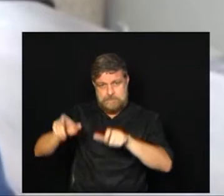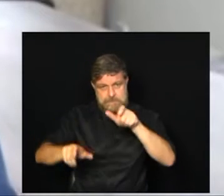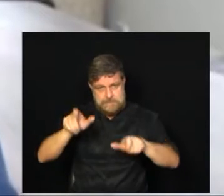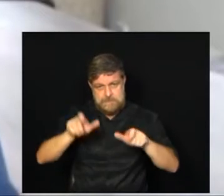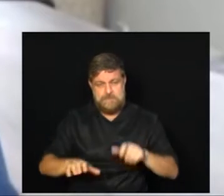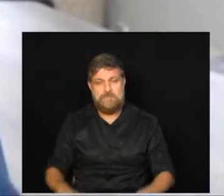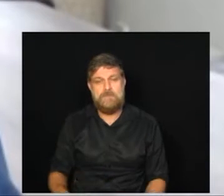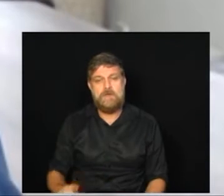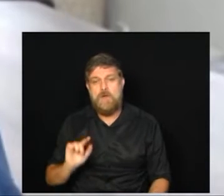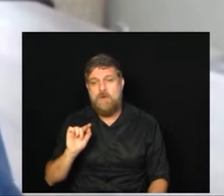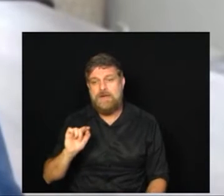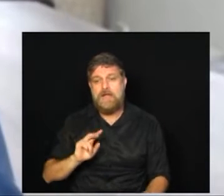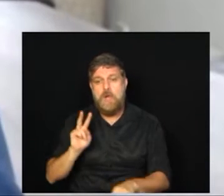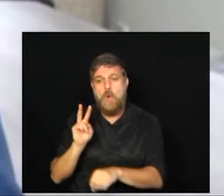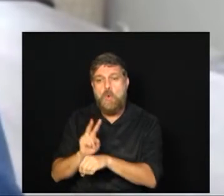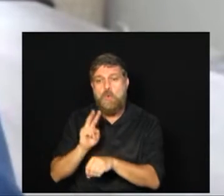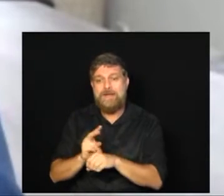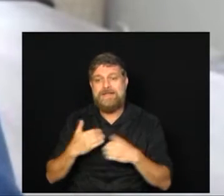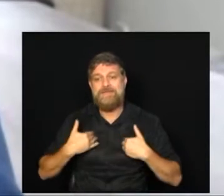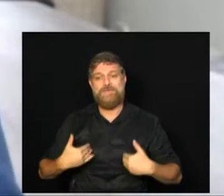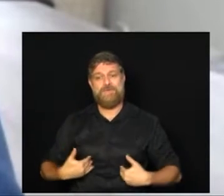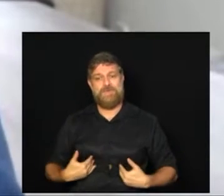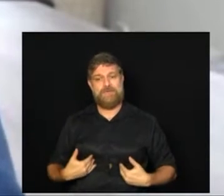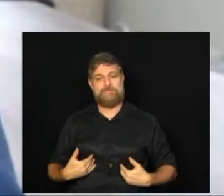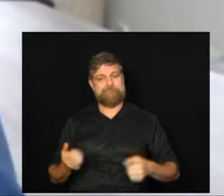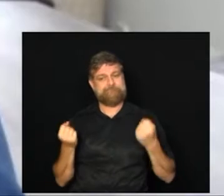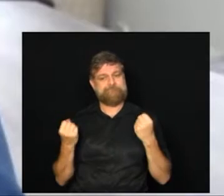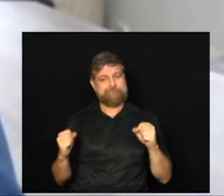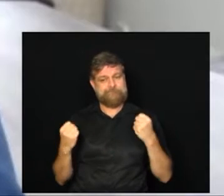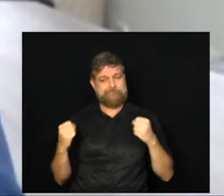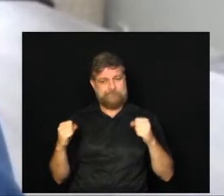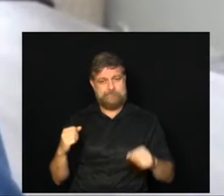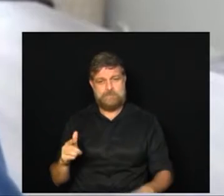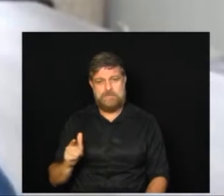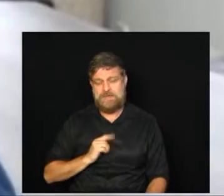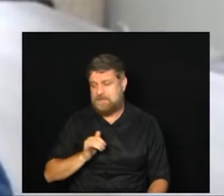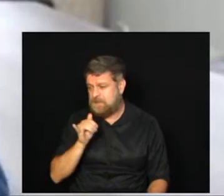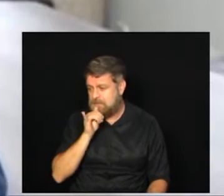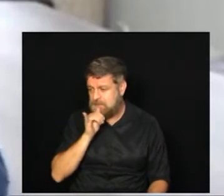está comigo, é que cuide da saúde física também, né? Nem que seja